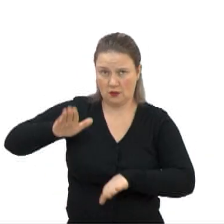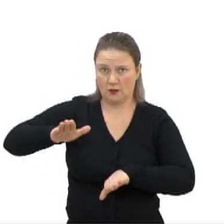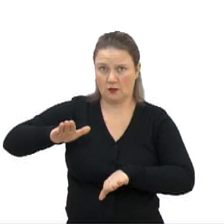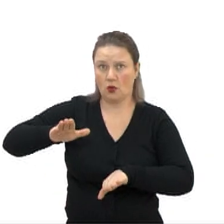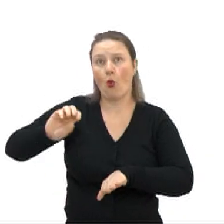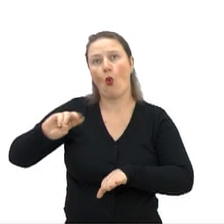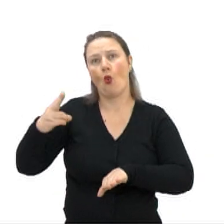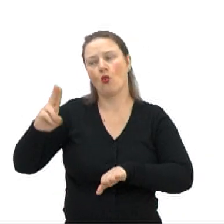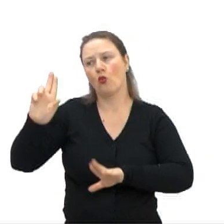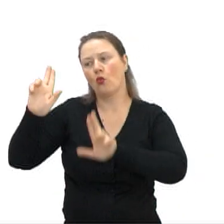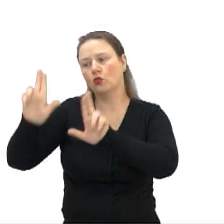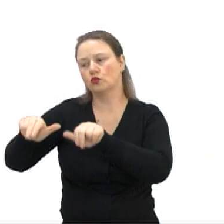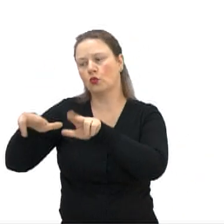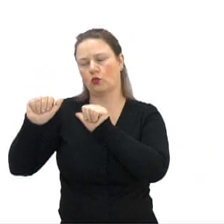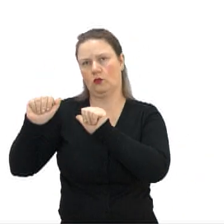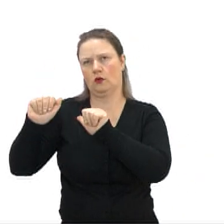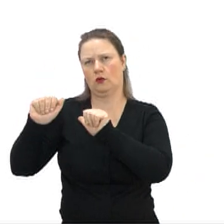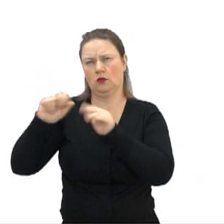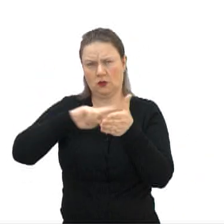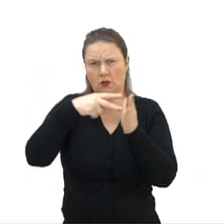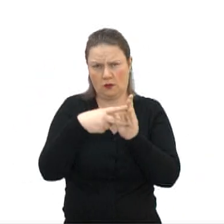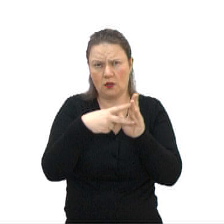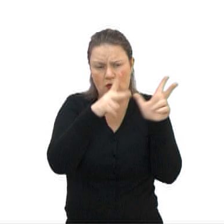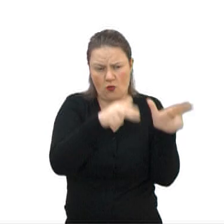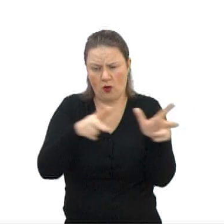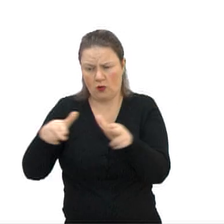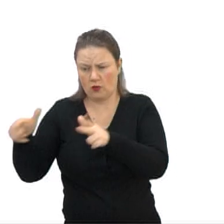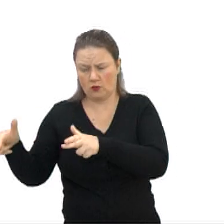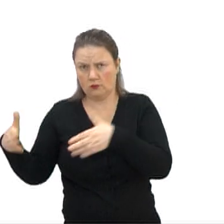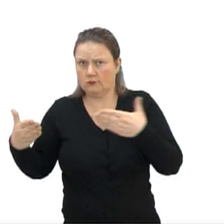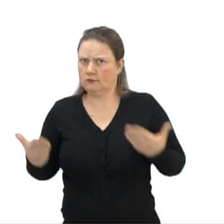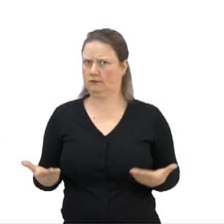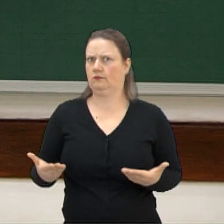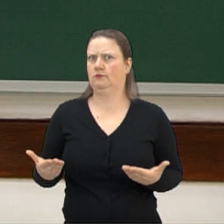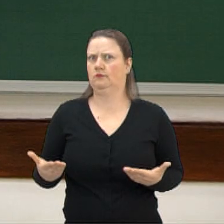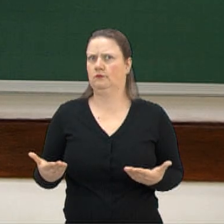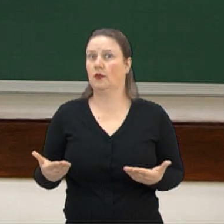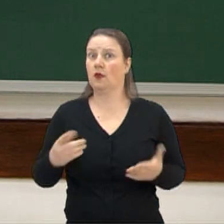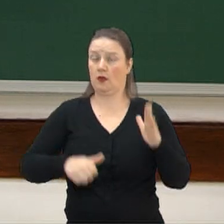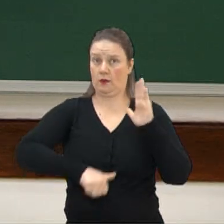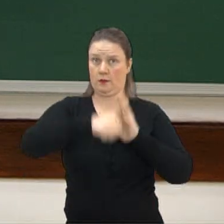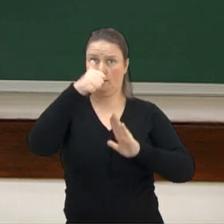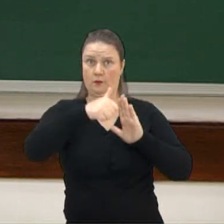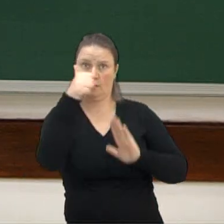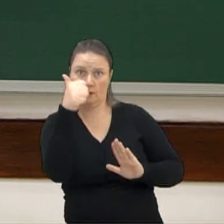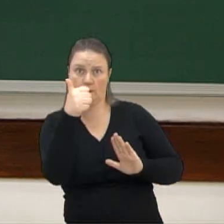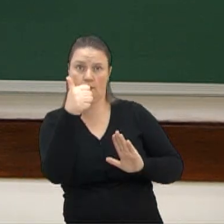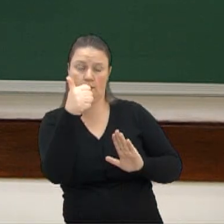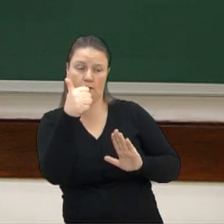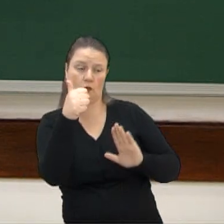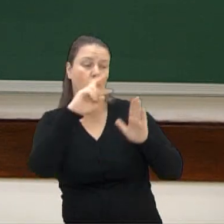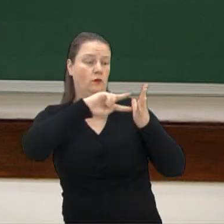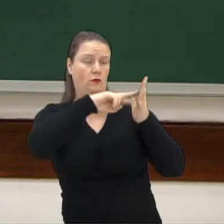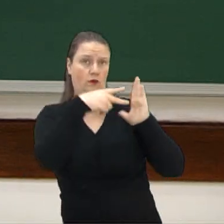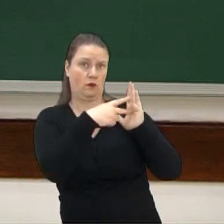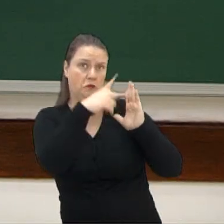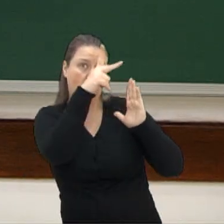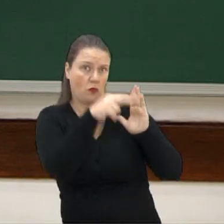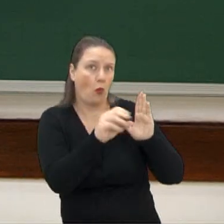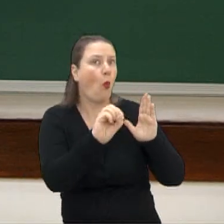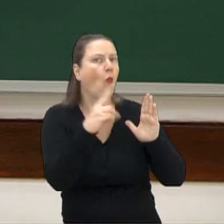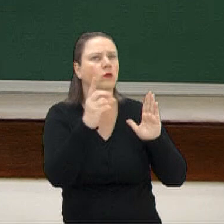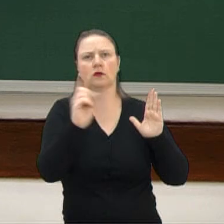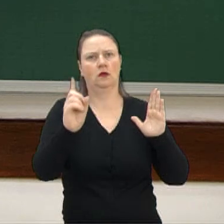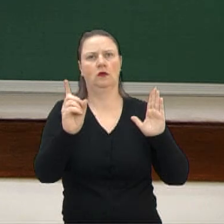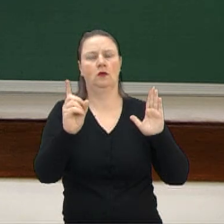sentido? Qual o sentido produzido por elas? Então, primeiro, você responde se ela produz o mesmo sentido e depois